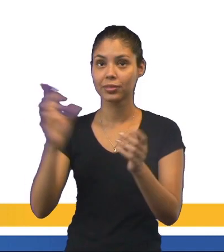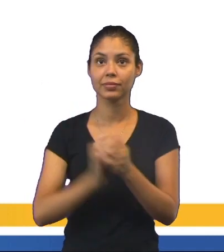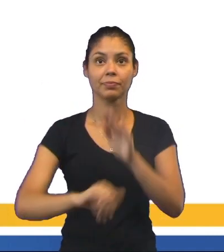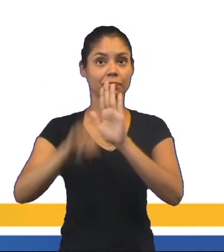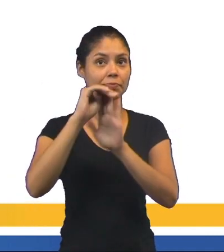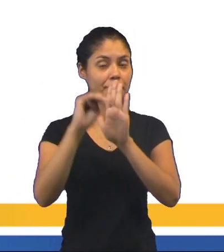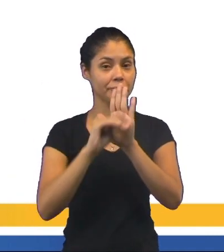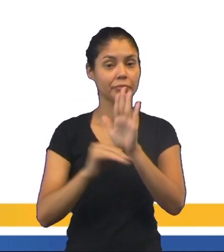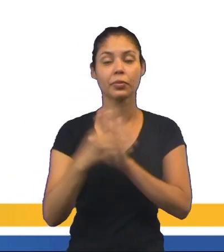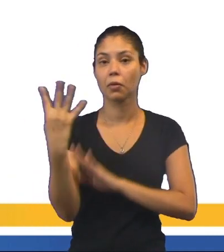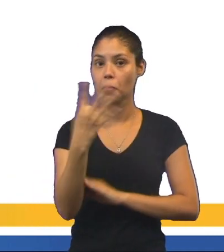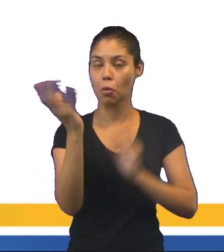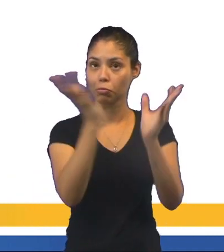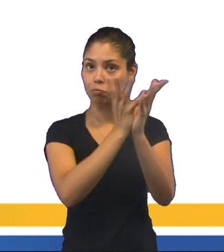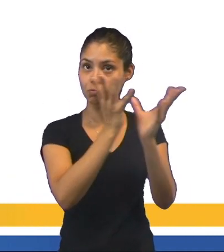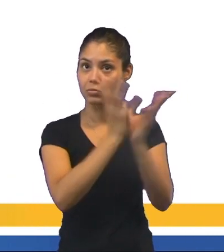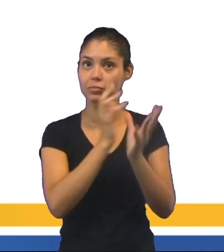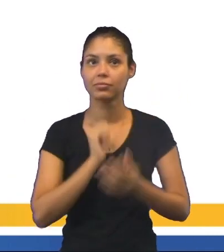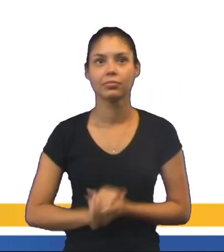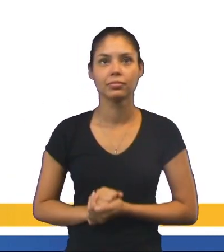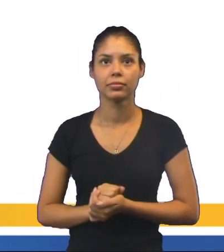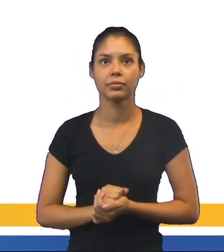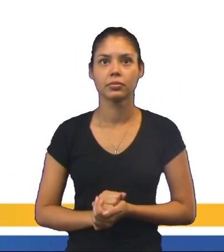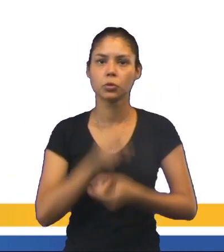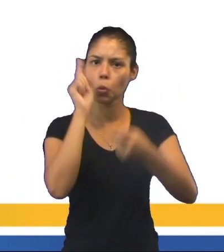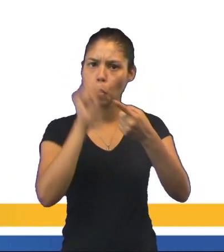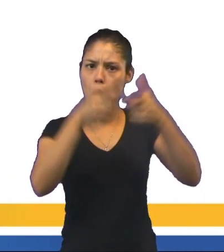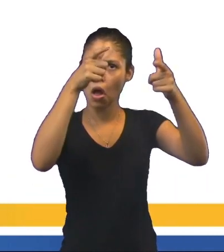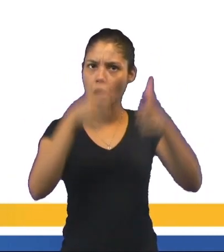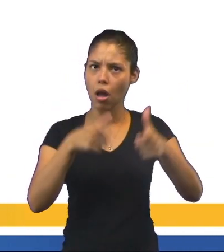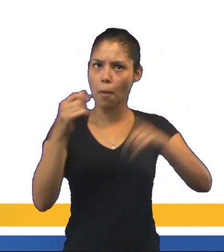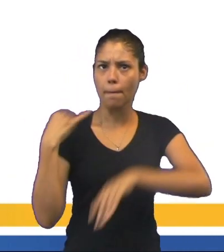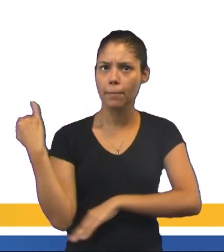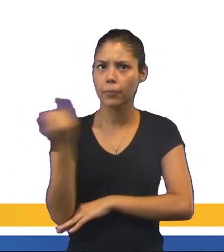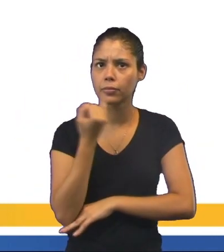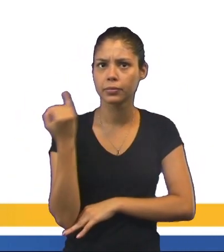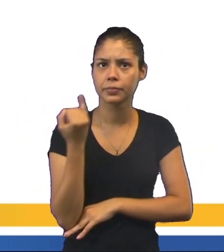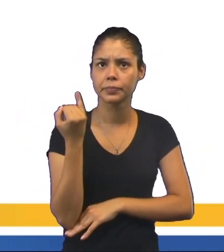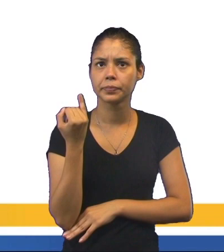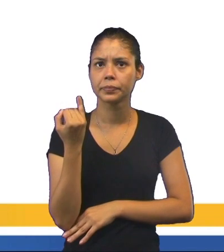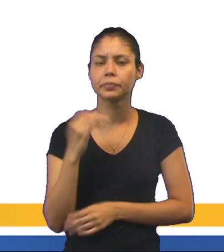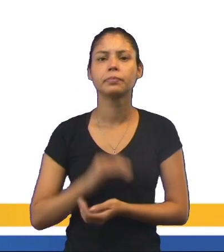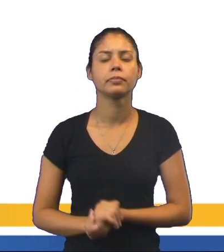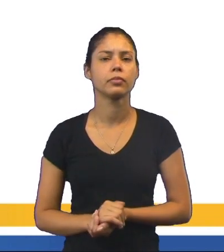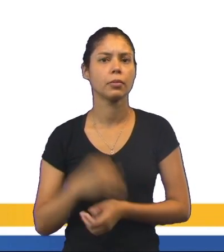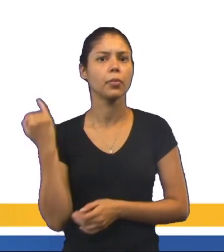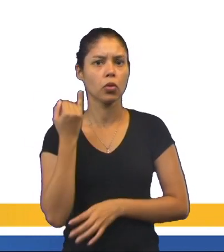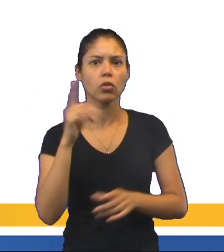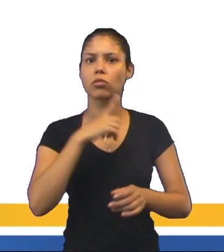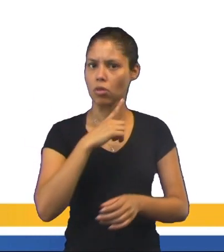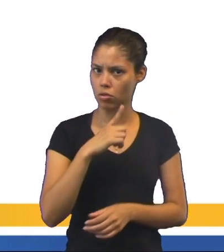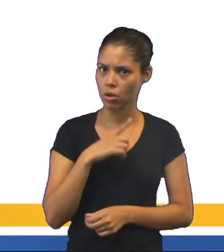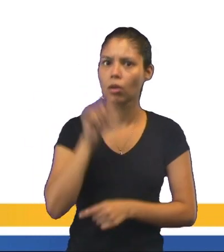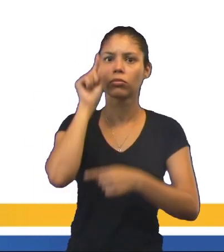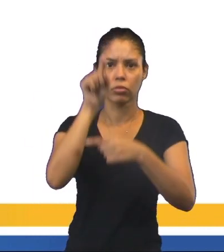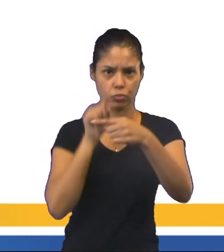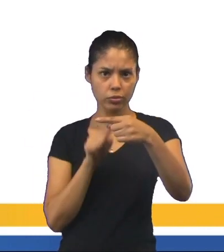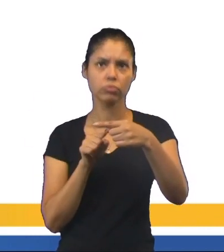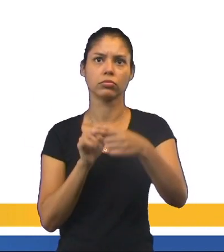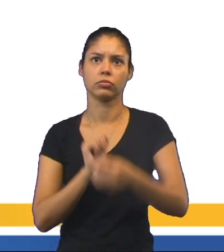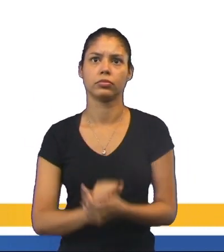estrelas são classificadas em 4 grupos, sendo que a localização é o principal critério dessa